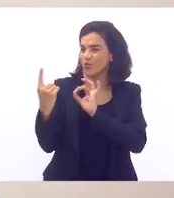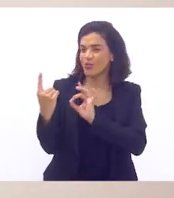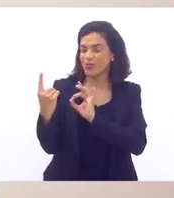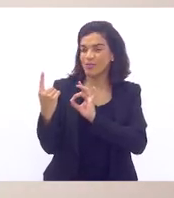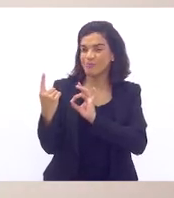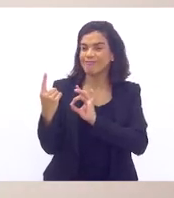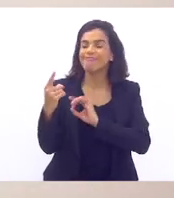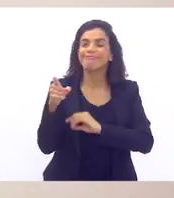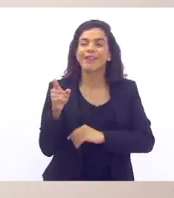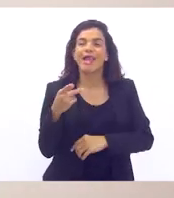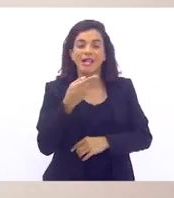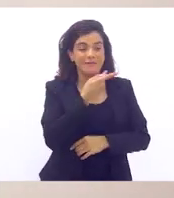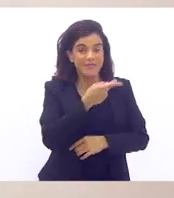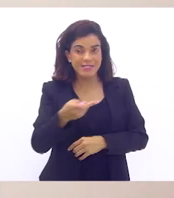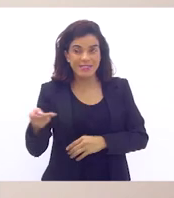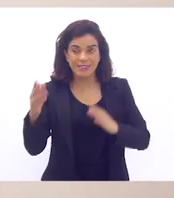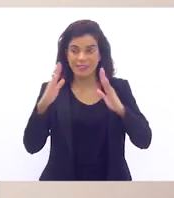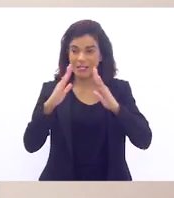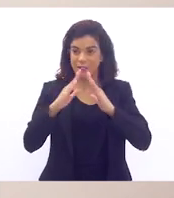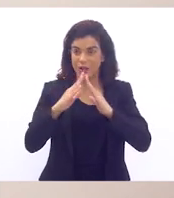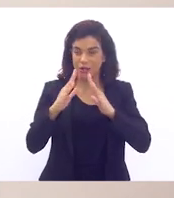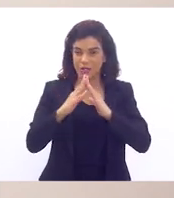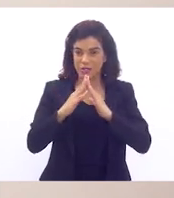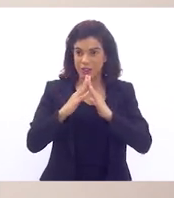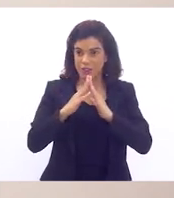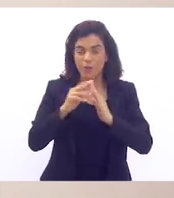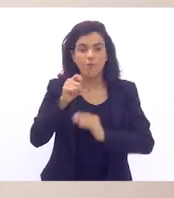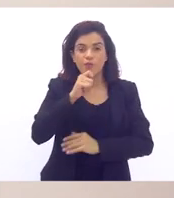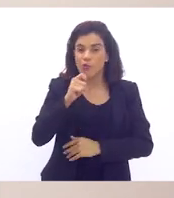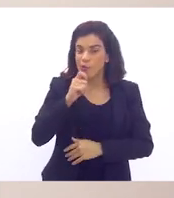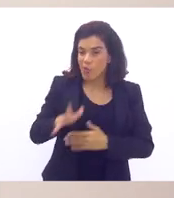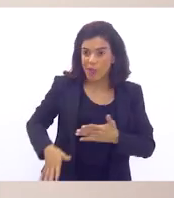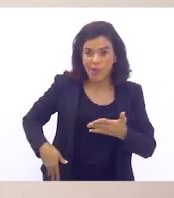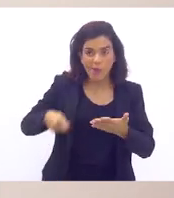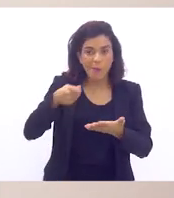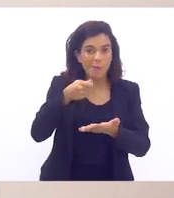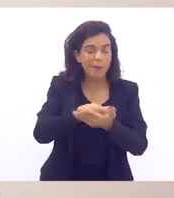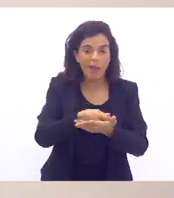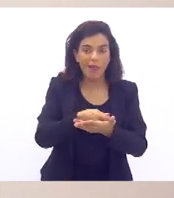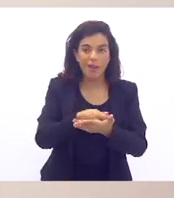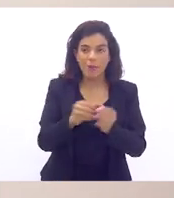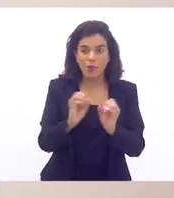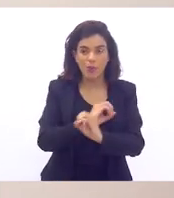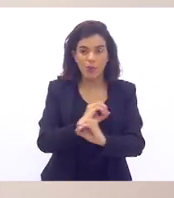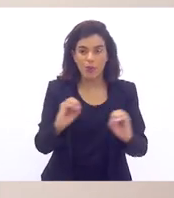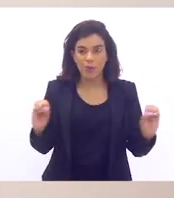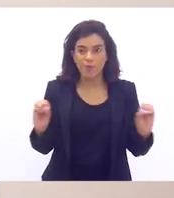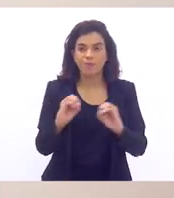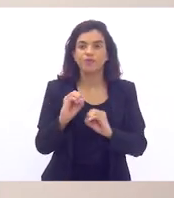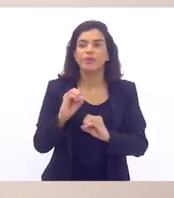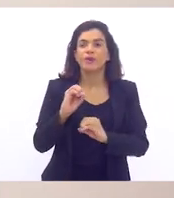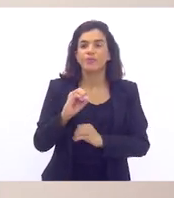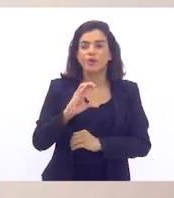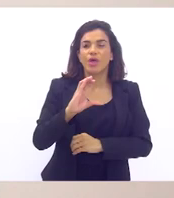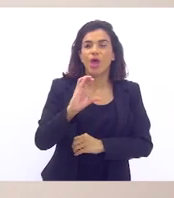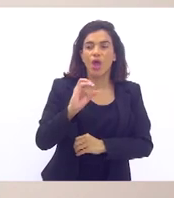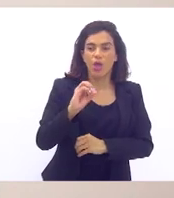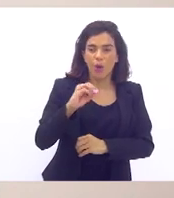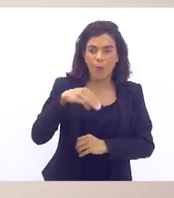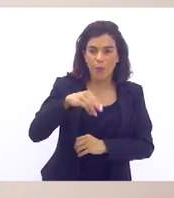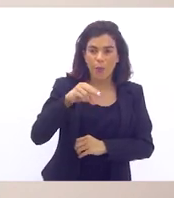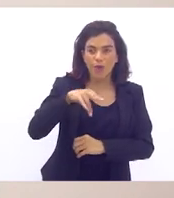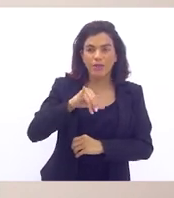eles vão até a nossa casa sem fins lucrativos eu recebi a visita de todos eles da Hugo da compadec da